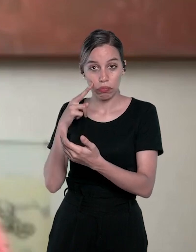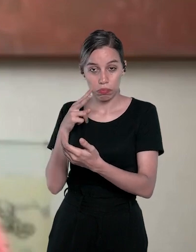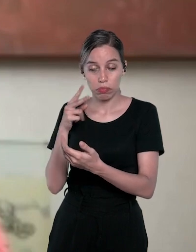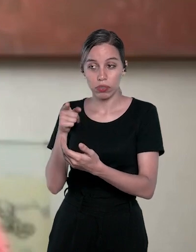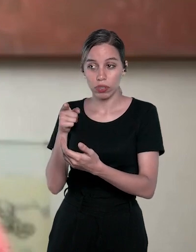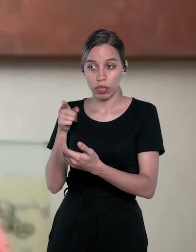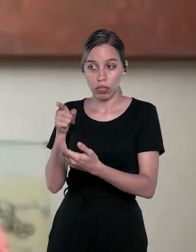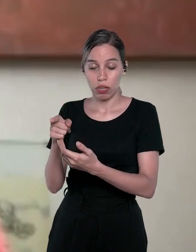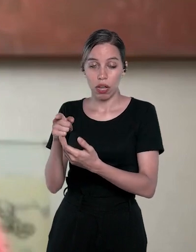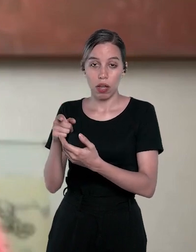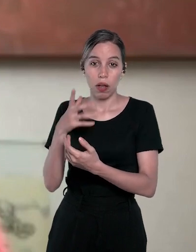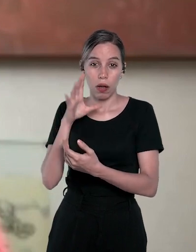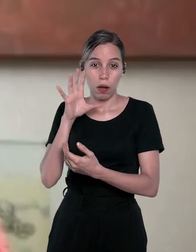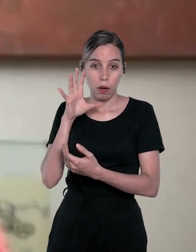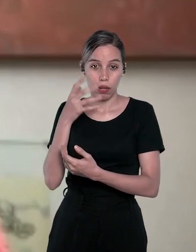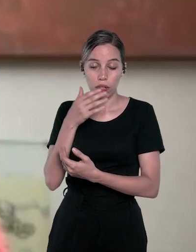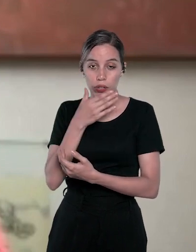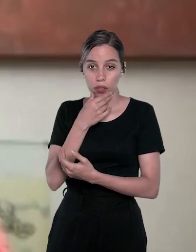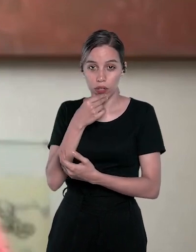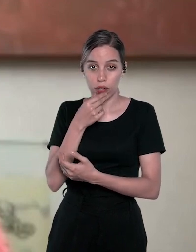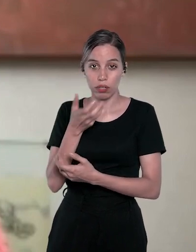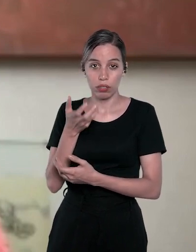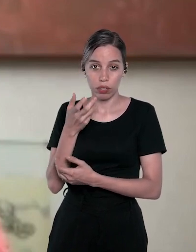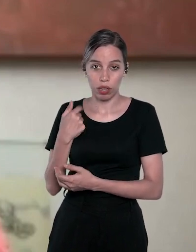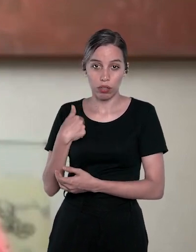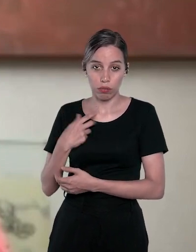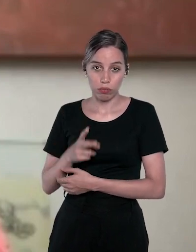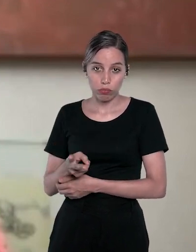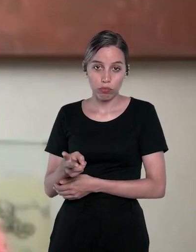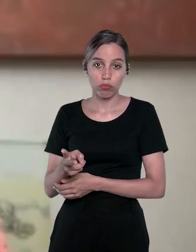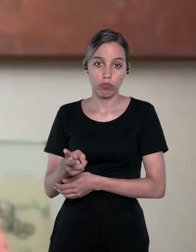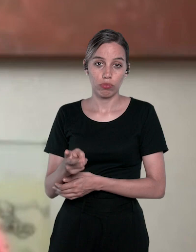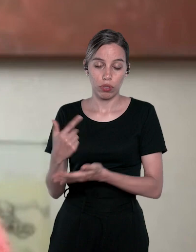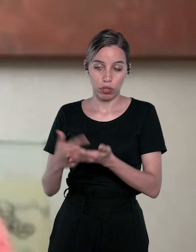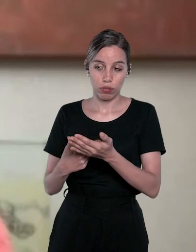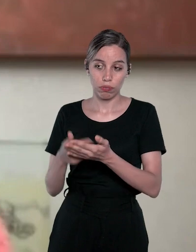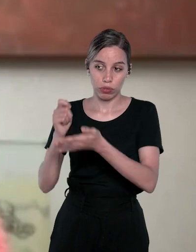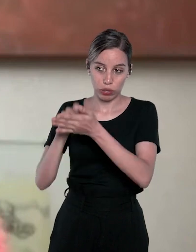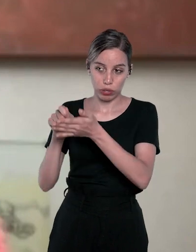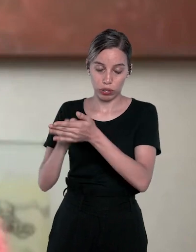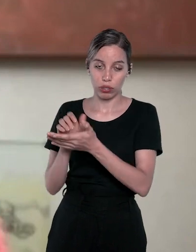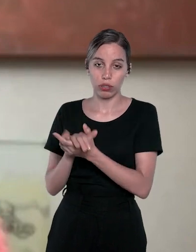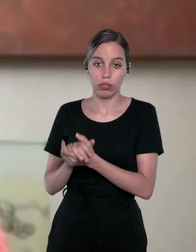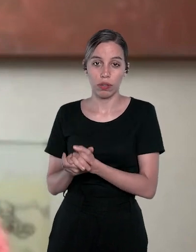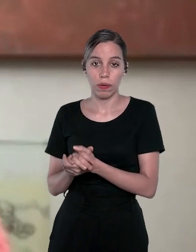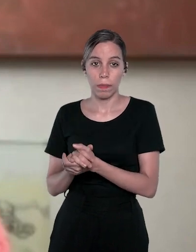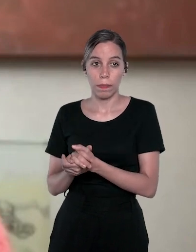Eduardo quer dar continuidade a essa coleção. Mas